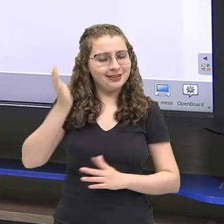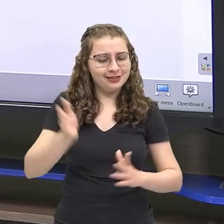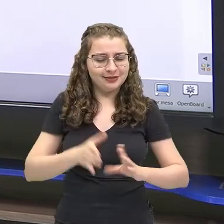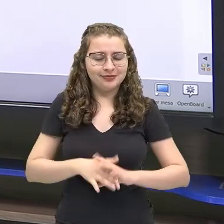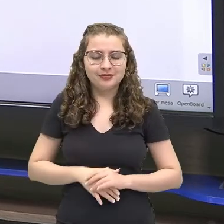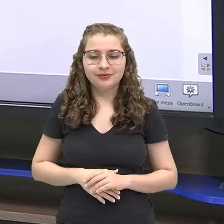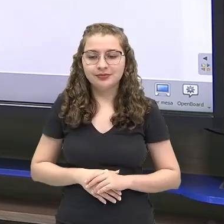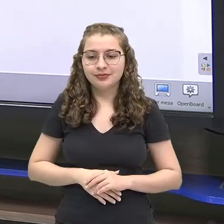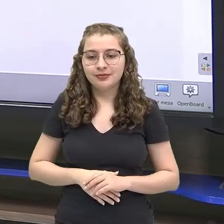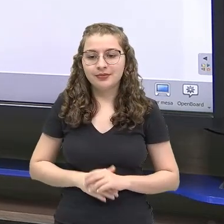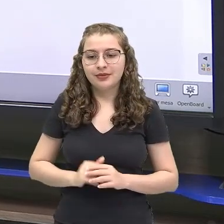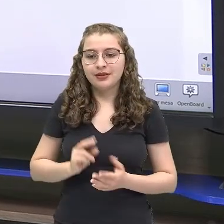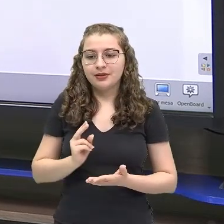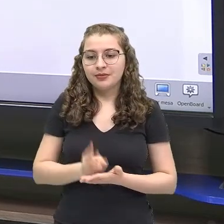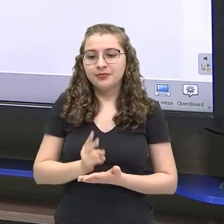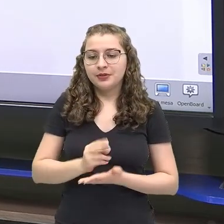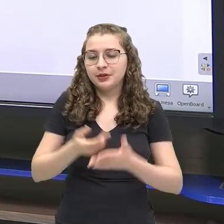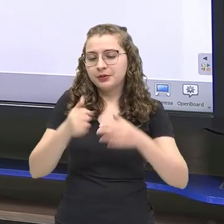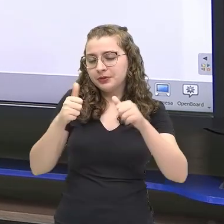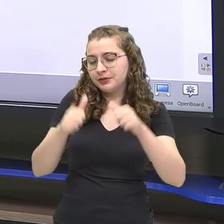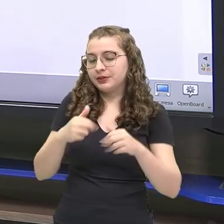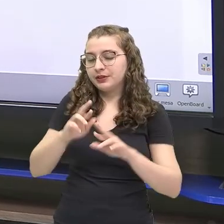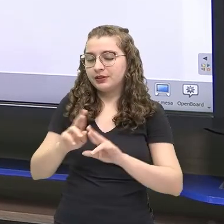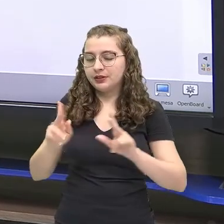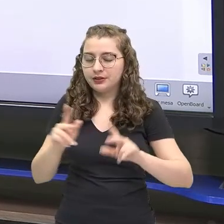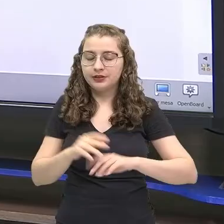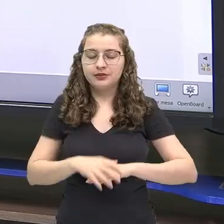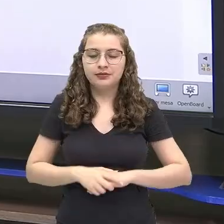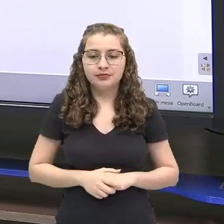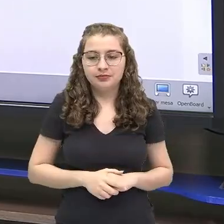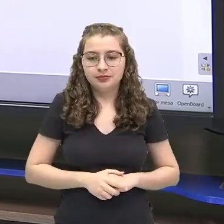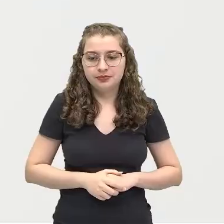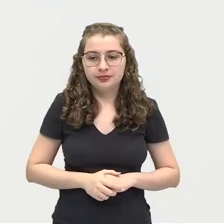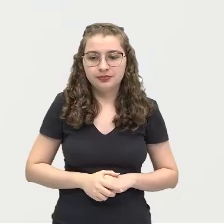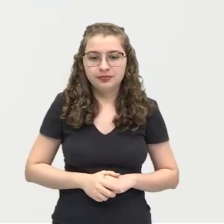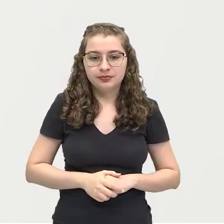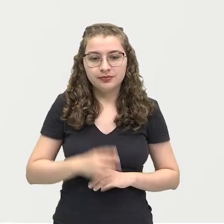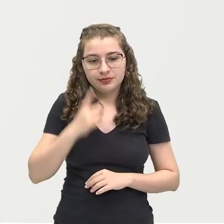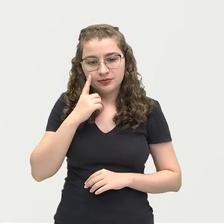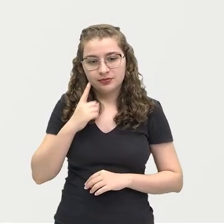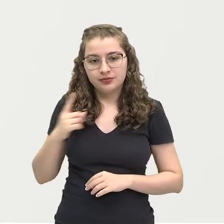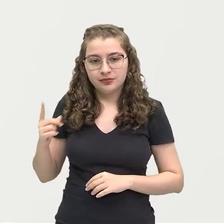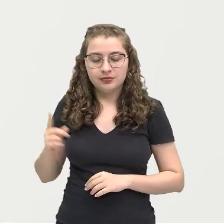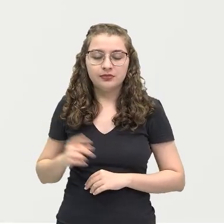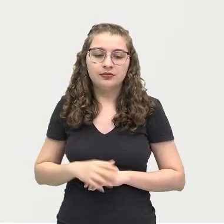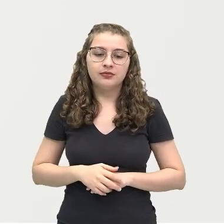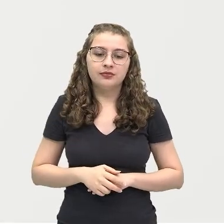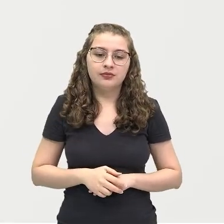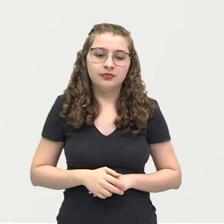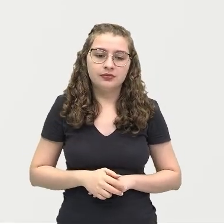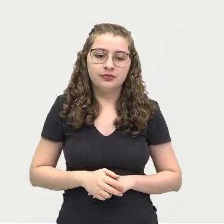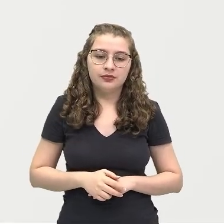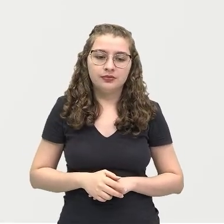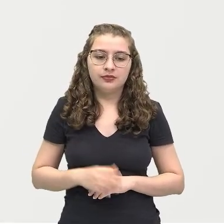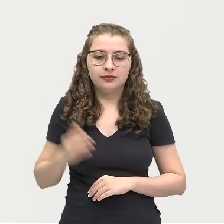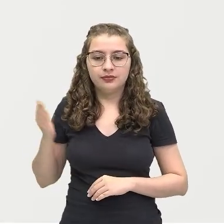ver sempre, analisar sempre a diferença de uma para outra. Então, por isso que o nome do composto é esse